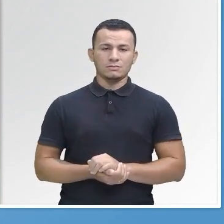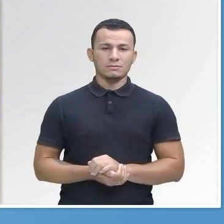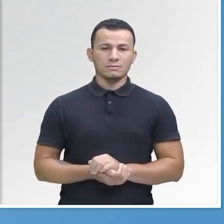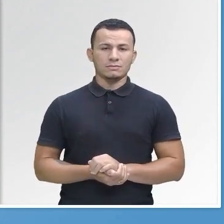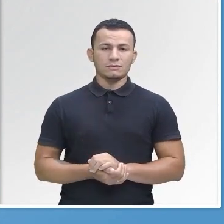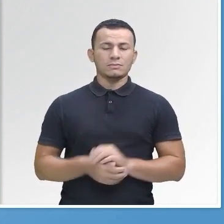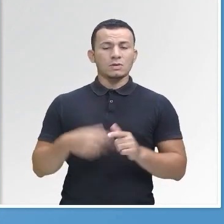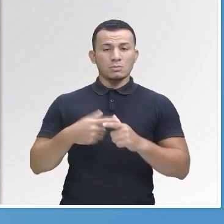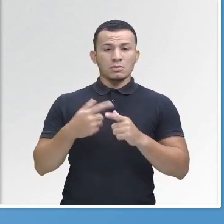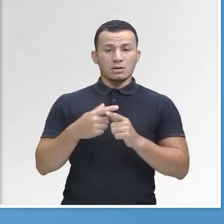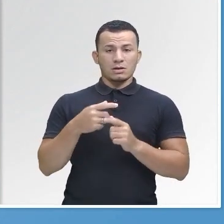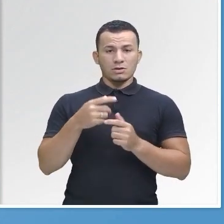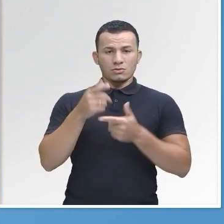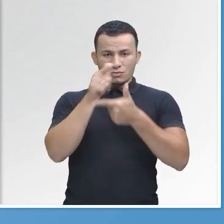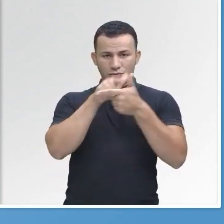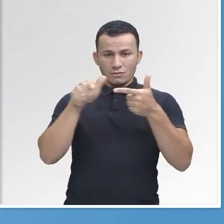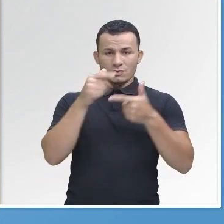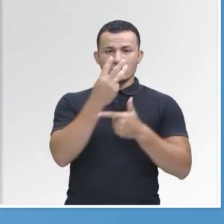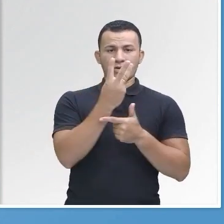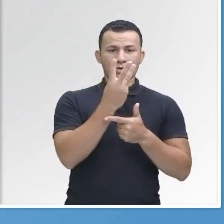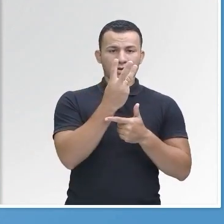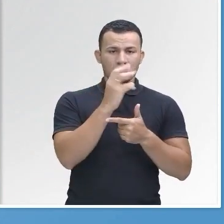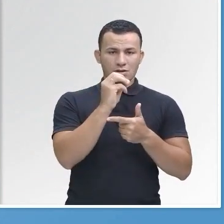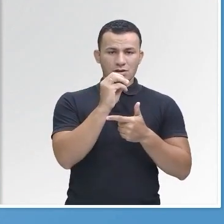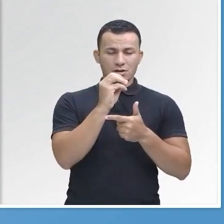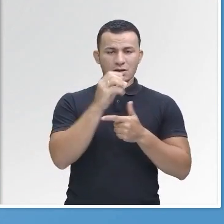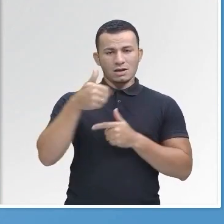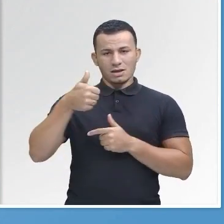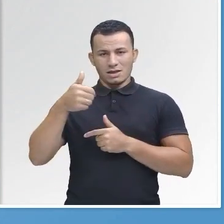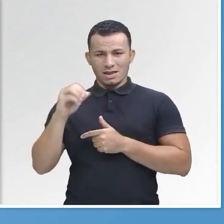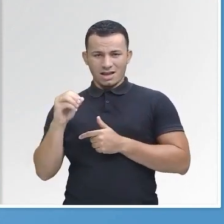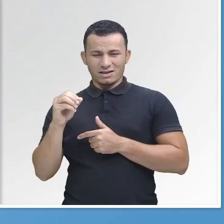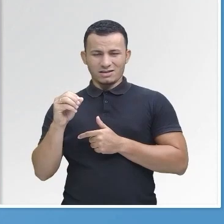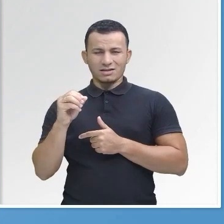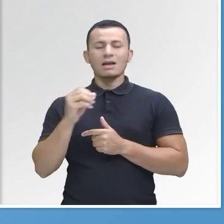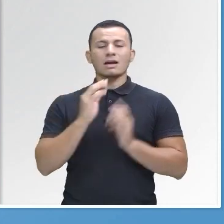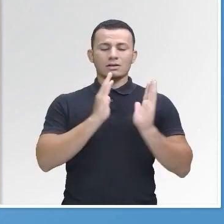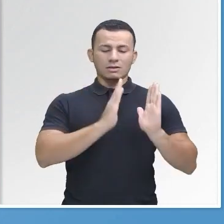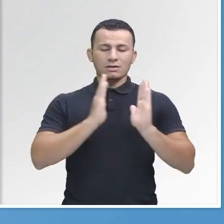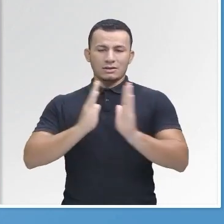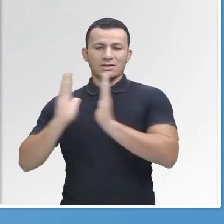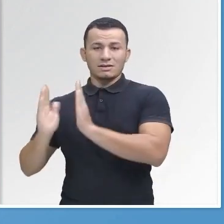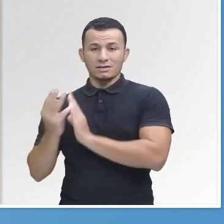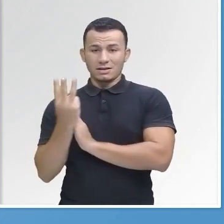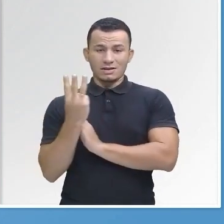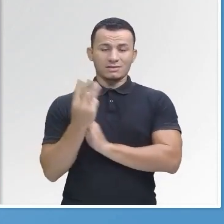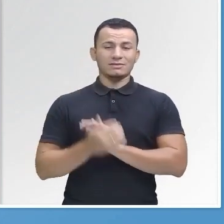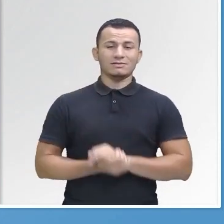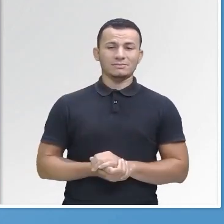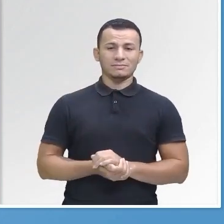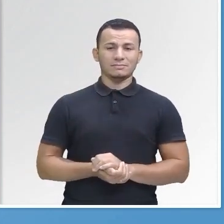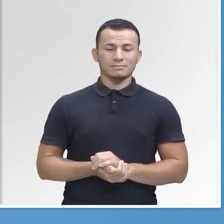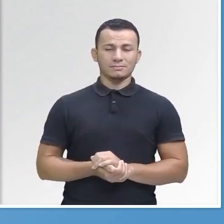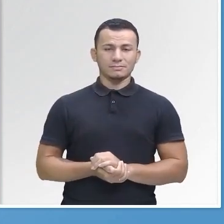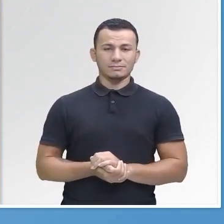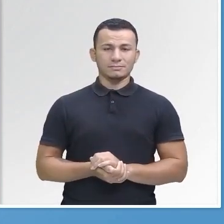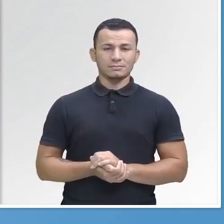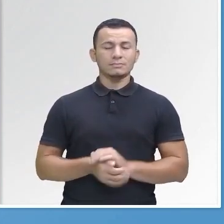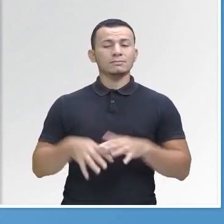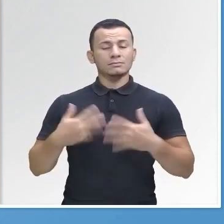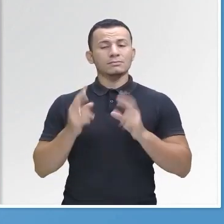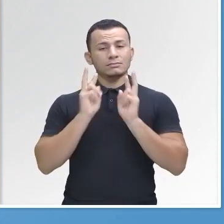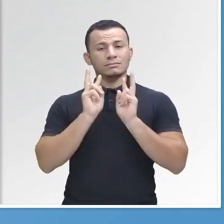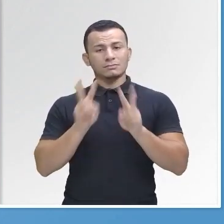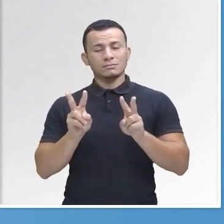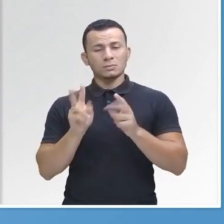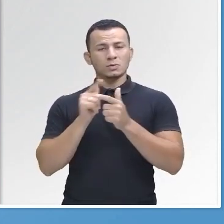você divide 30 alunos aí em 10, vai dar 3 partes. Muito bem. Aqui comigo. Bom, então nós vimos aí um